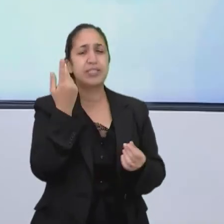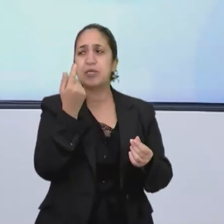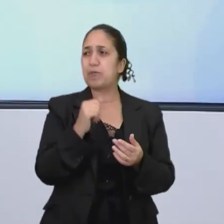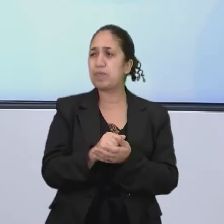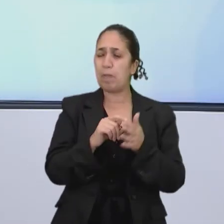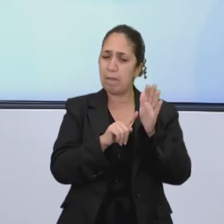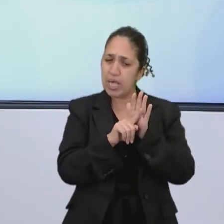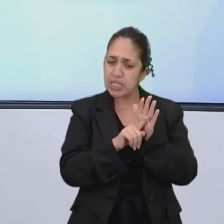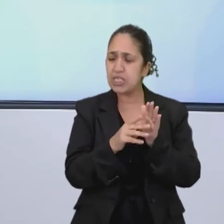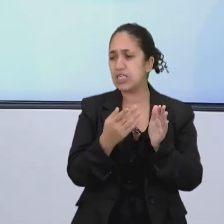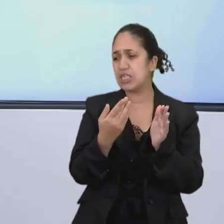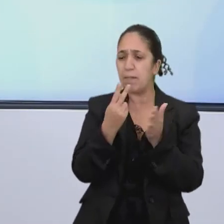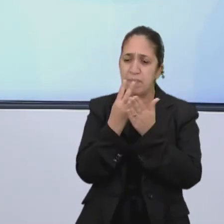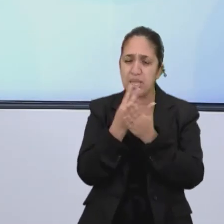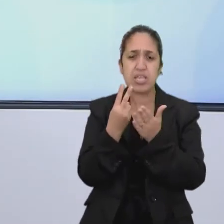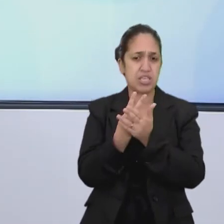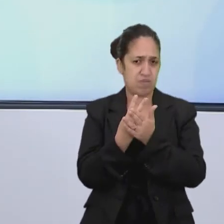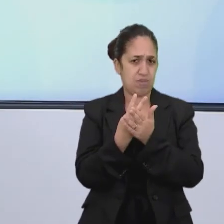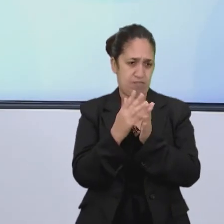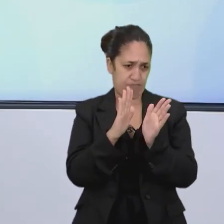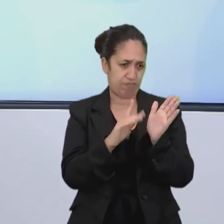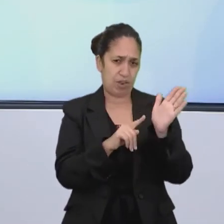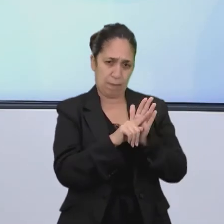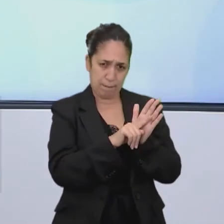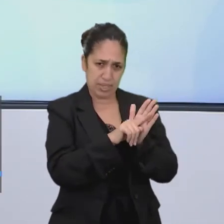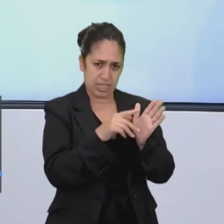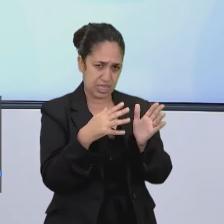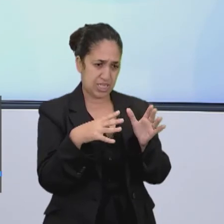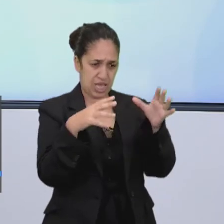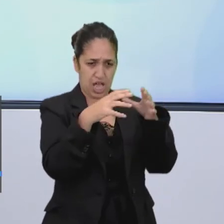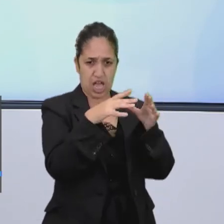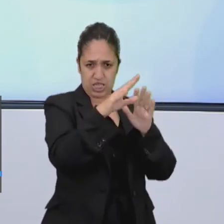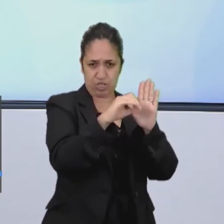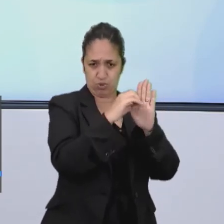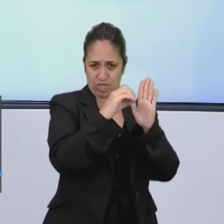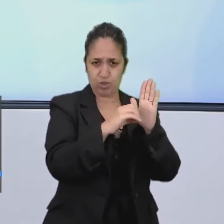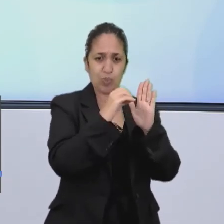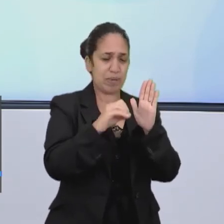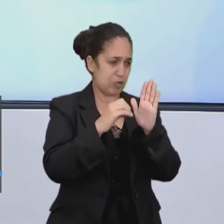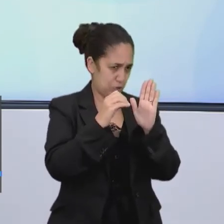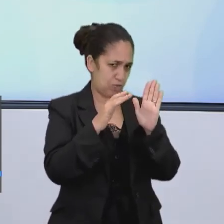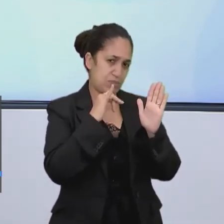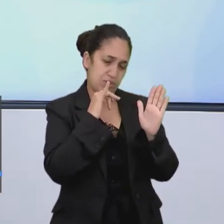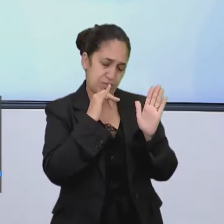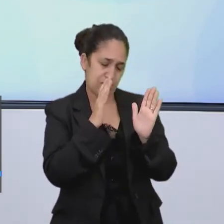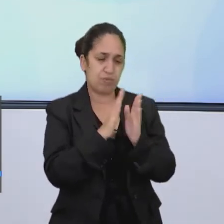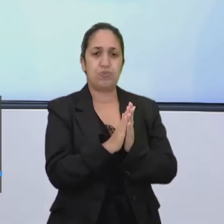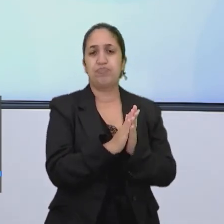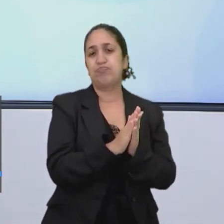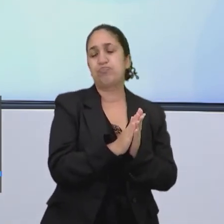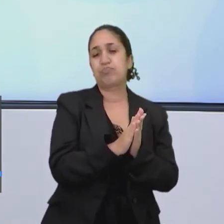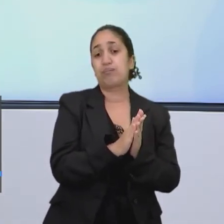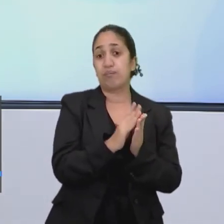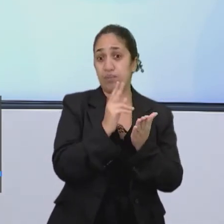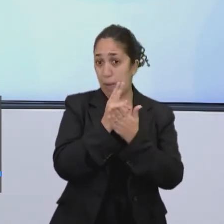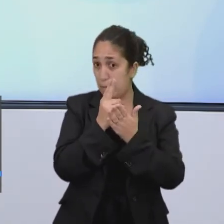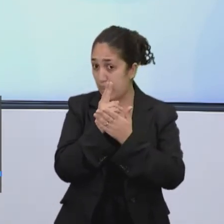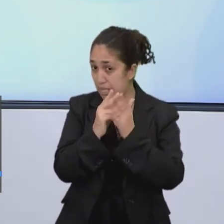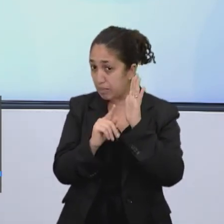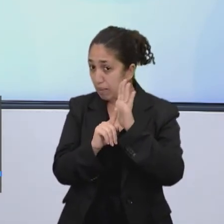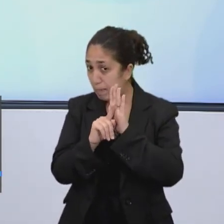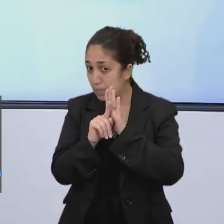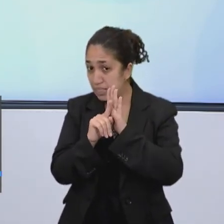mesma pesquisa, tá? Apliquei essa pesquisa aqui no centro de mídias, por exemplo. Se eu for aplicar a mesma